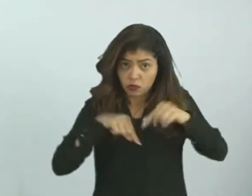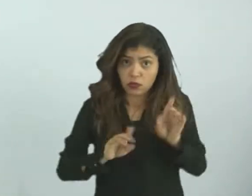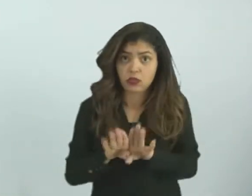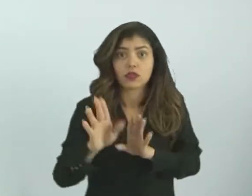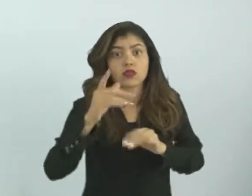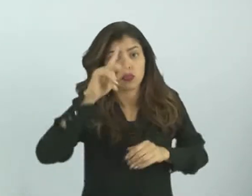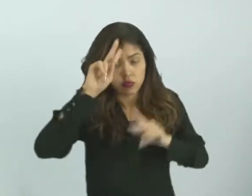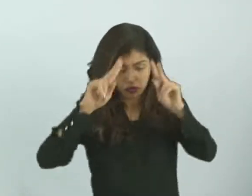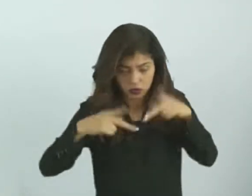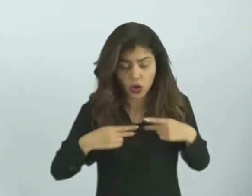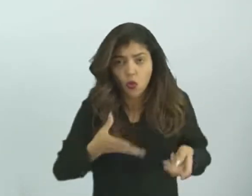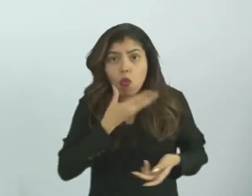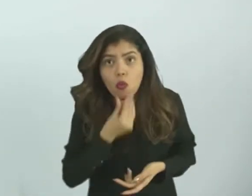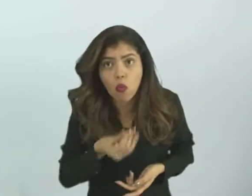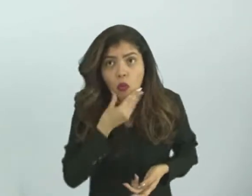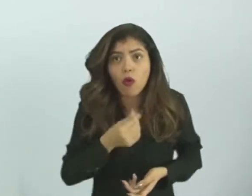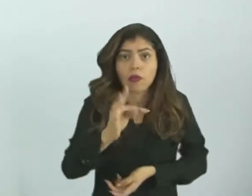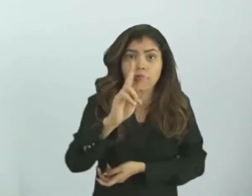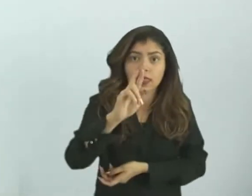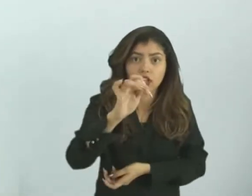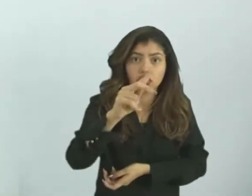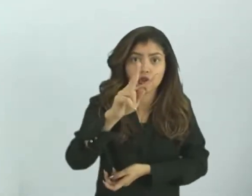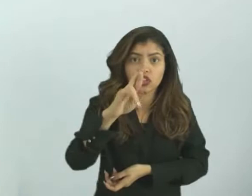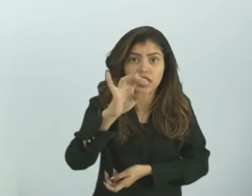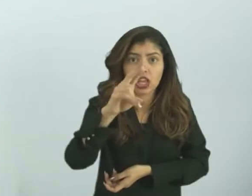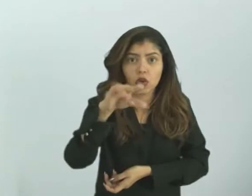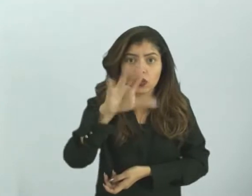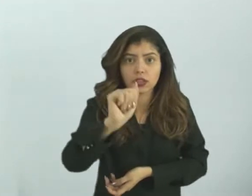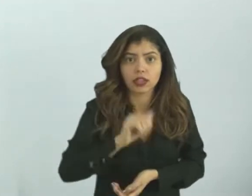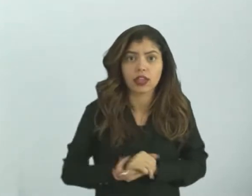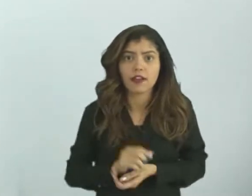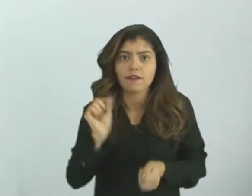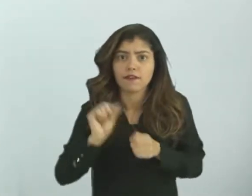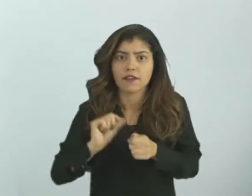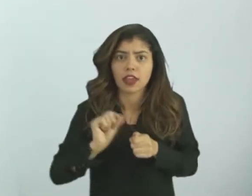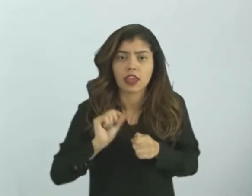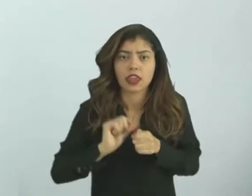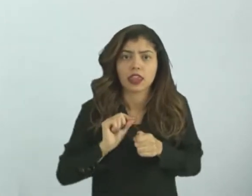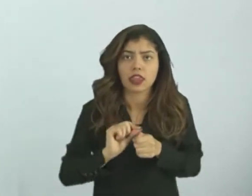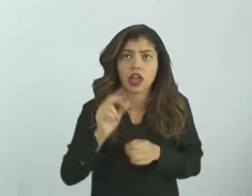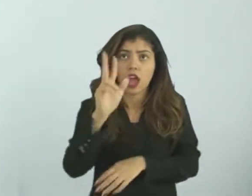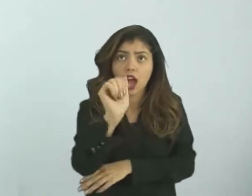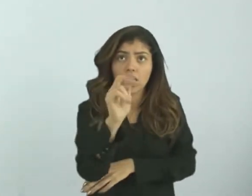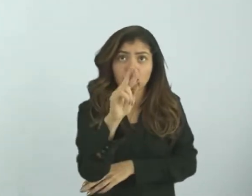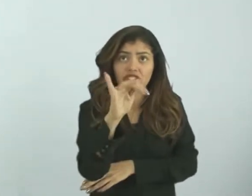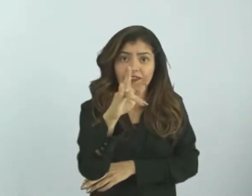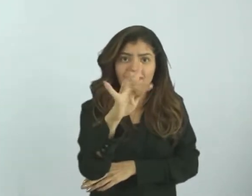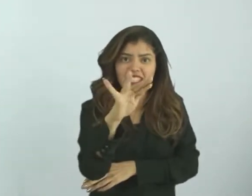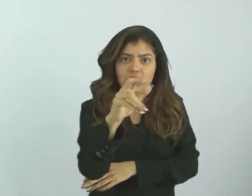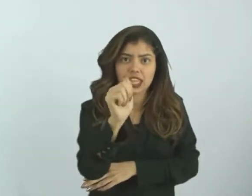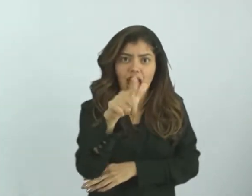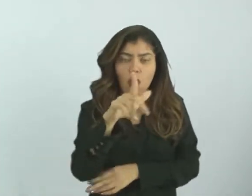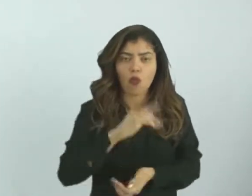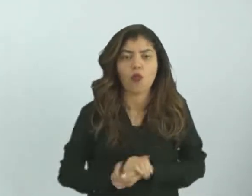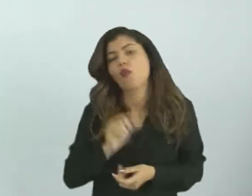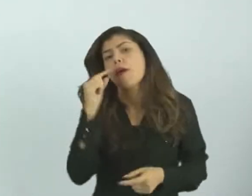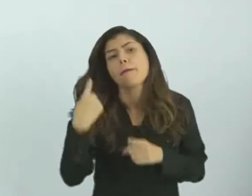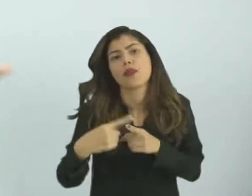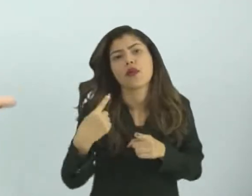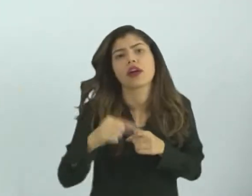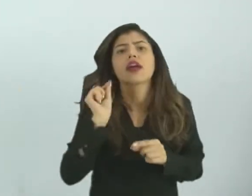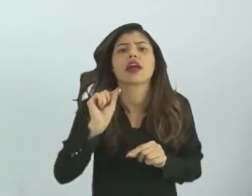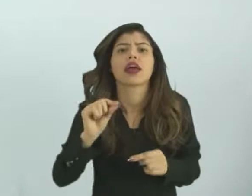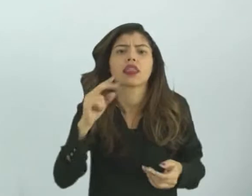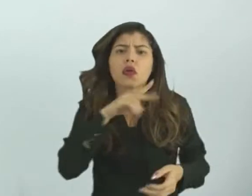masculinos, né? A testosterona, só que ela é feita de forma artificial, né? Em laboratórios. Mas por que é